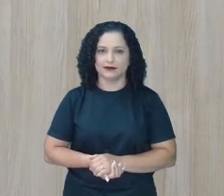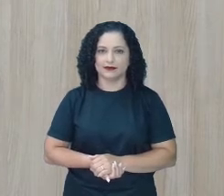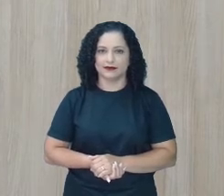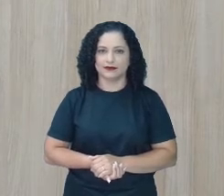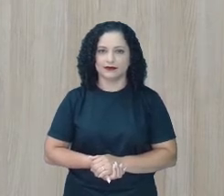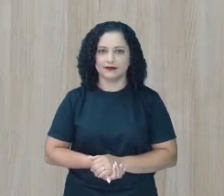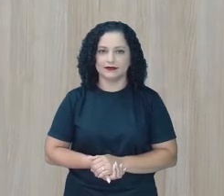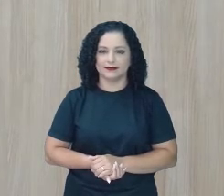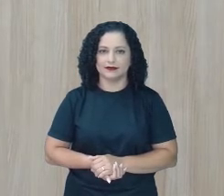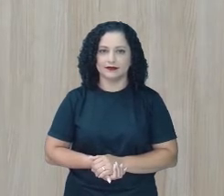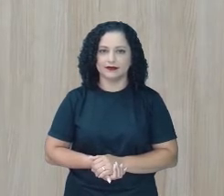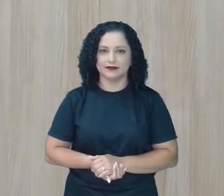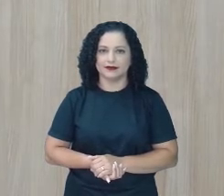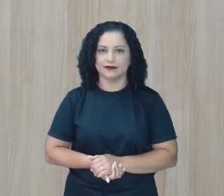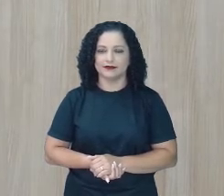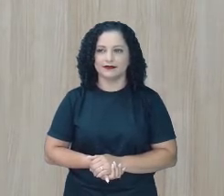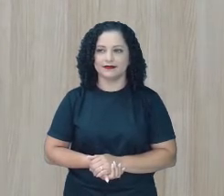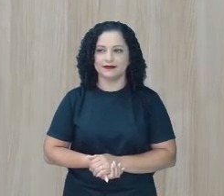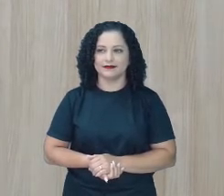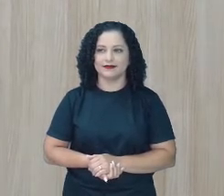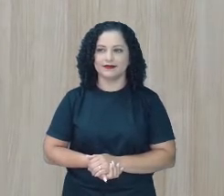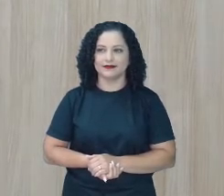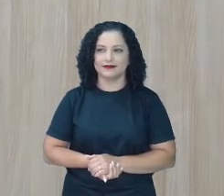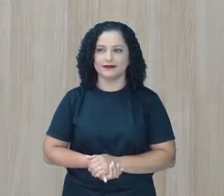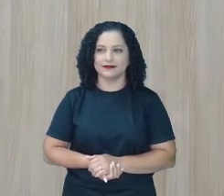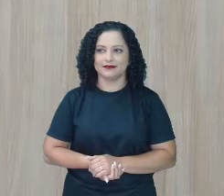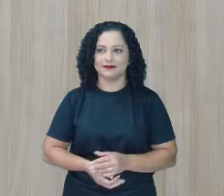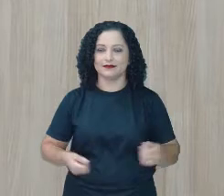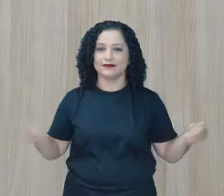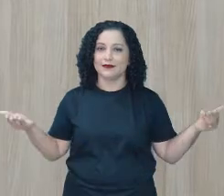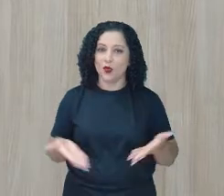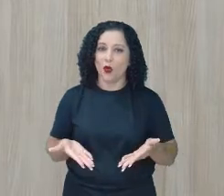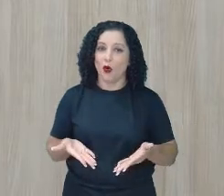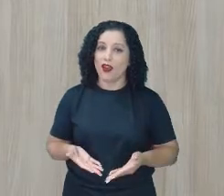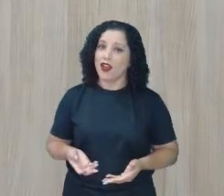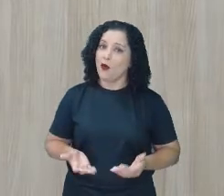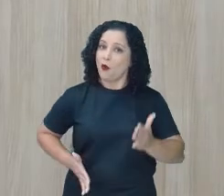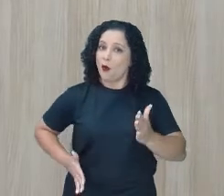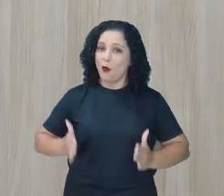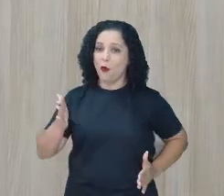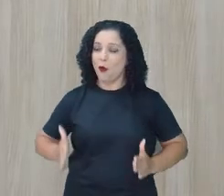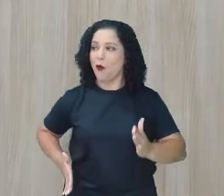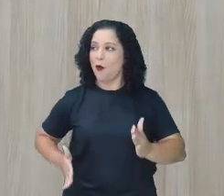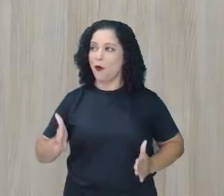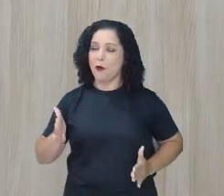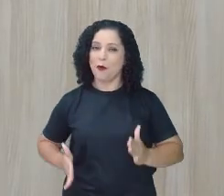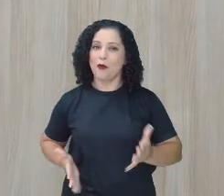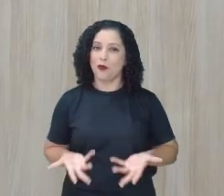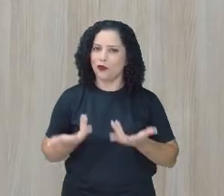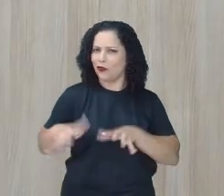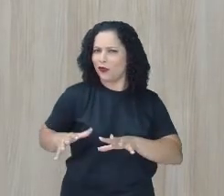Olá, o meu nome é Nelson. Oi, parece que o Nau não quis consigo dançar agora, acessar minha a gente. rede.